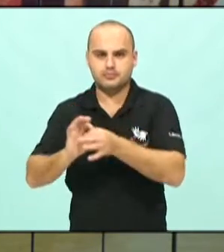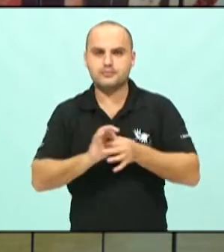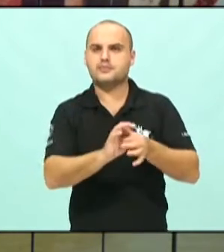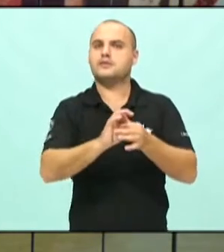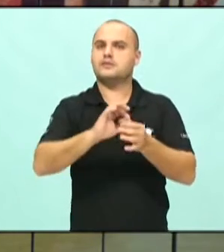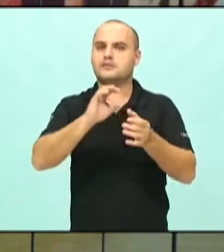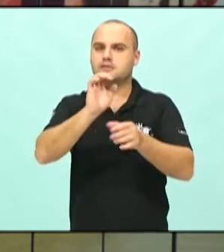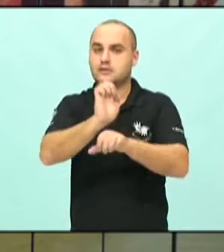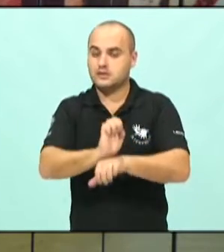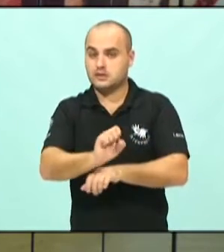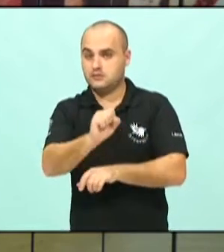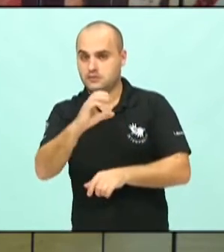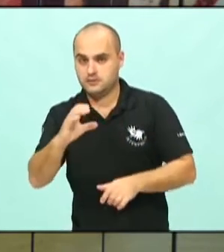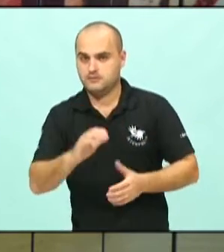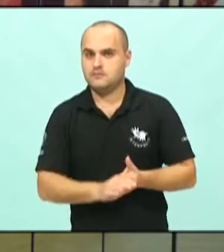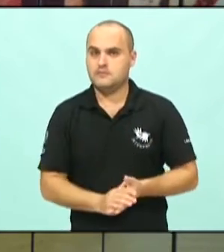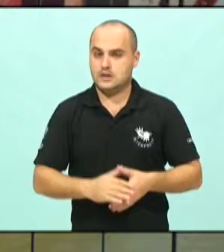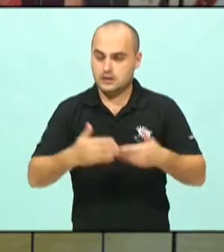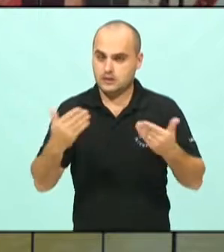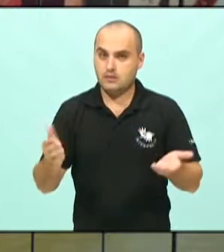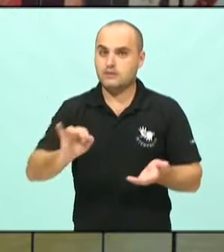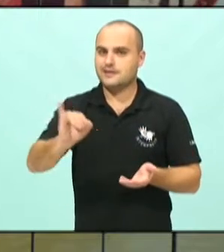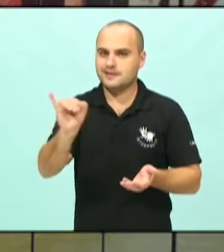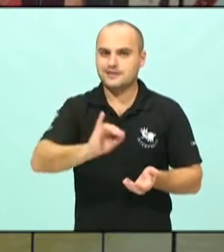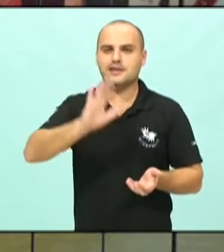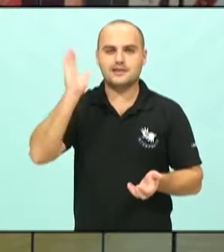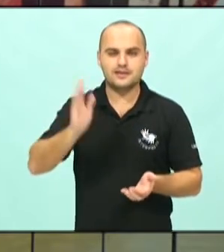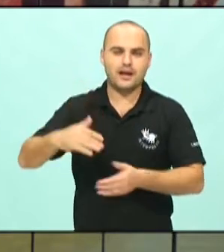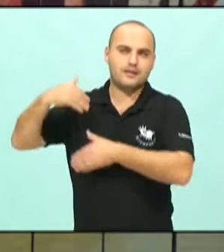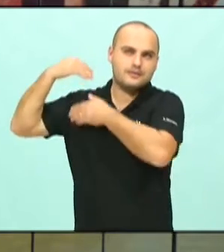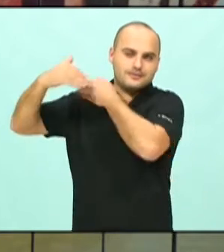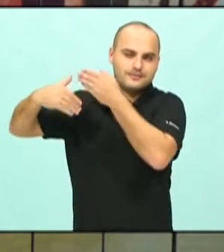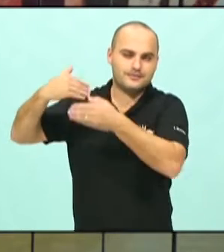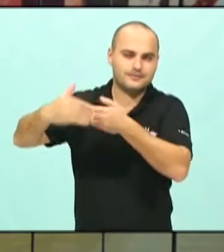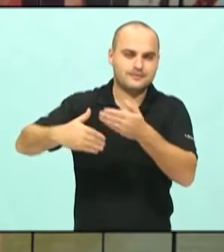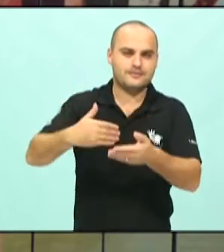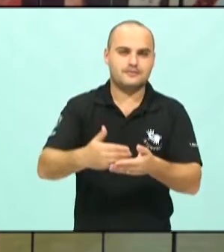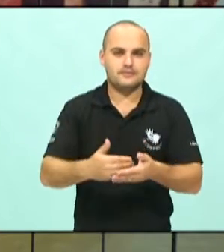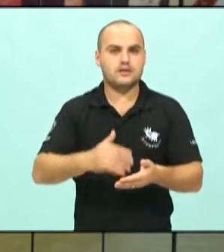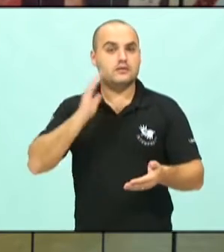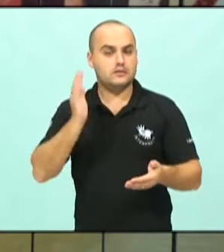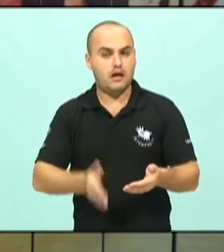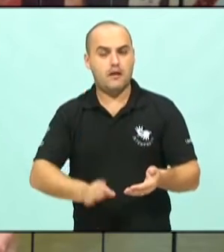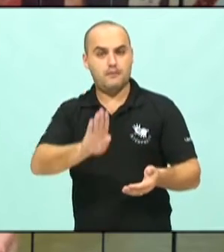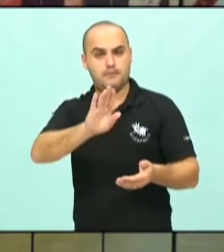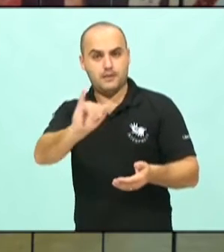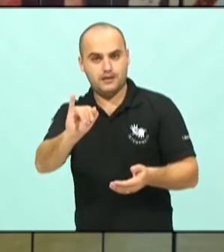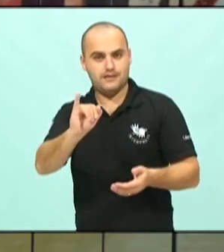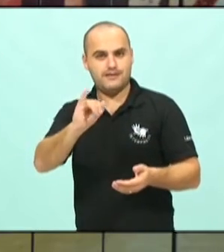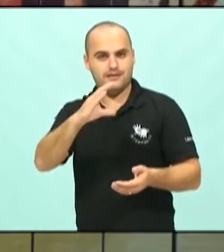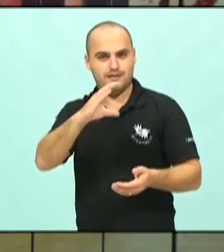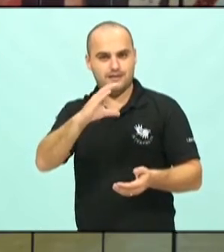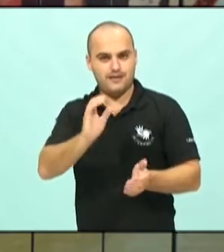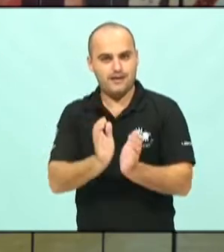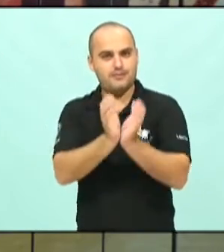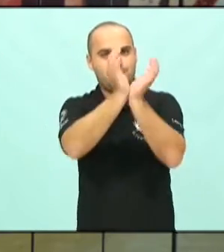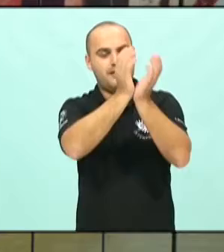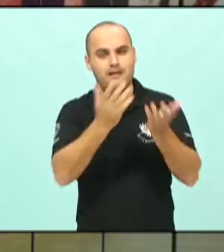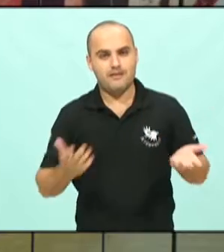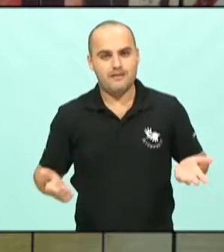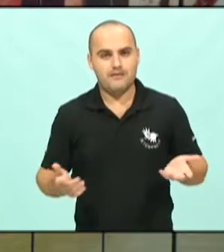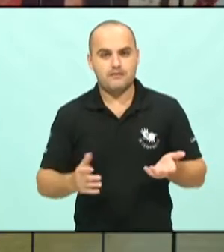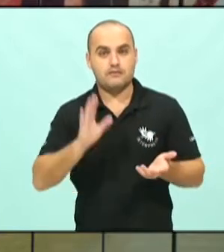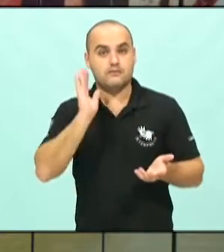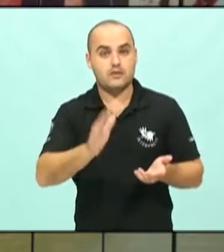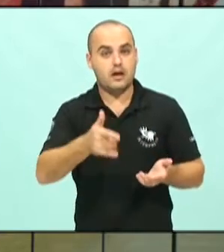Catarina. Então, Itajaí tem essa tradição. Nós recentemente fomos bicampeão de Jogos Abertos, bicampeões de Jogos Abertos, fomos um vice-campeonato